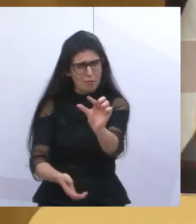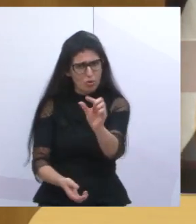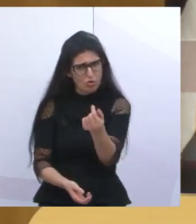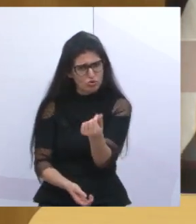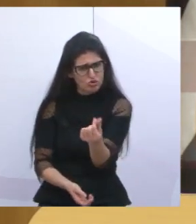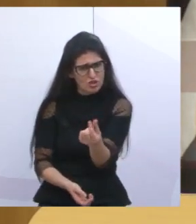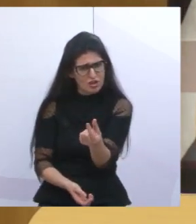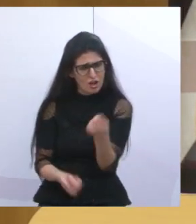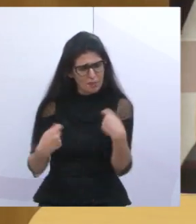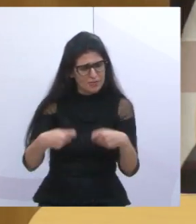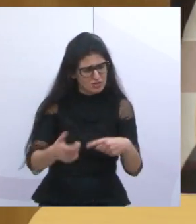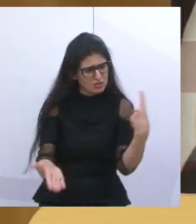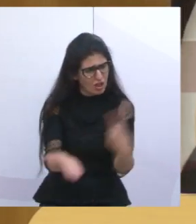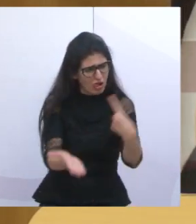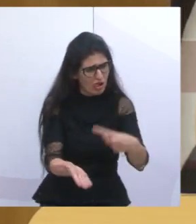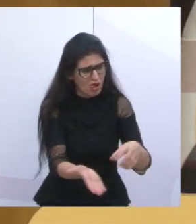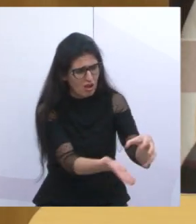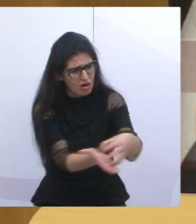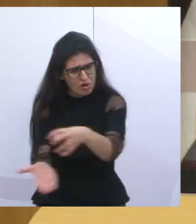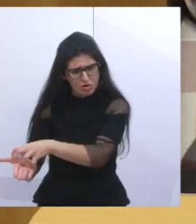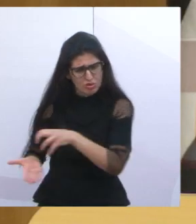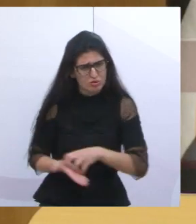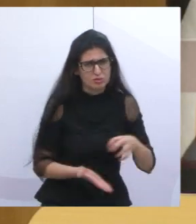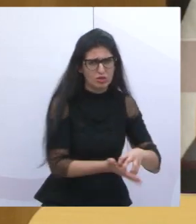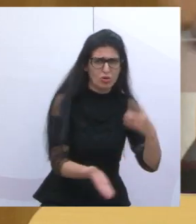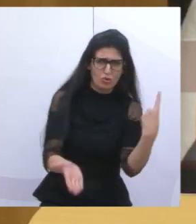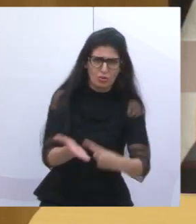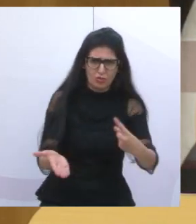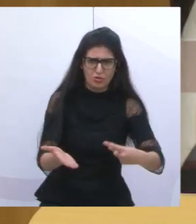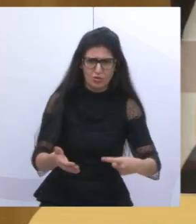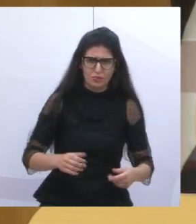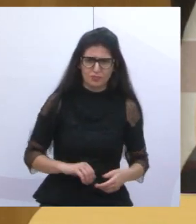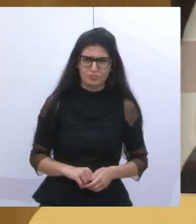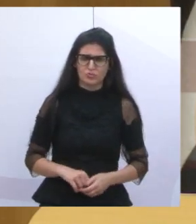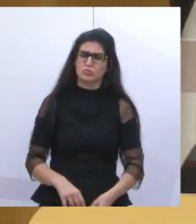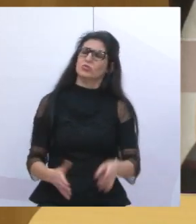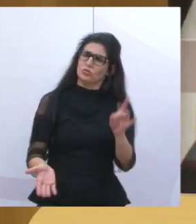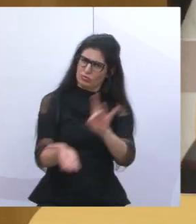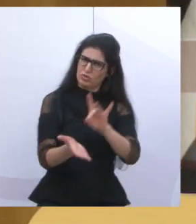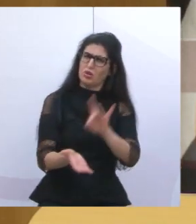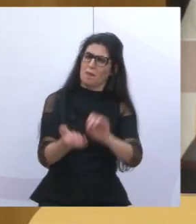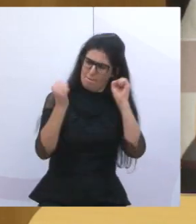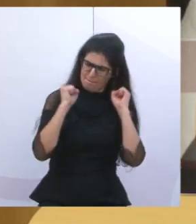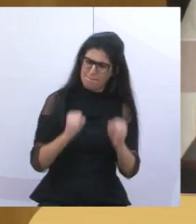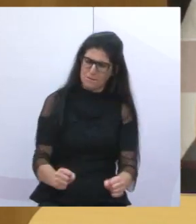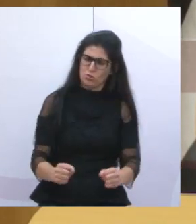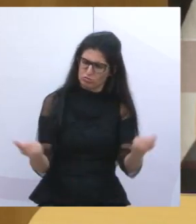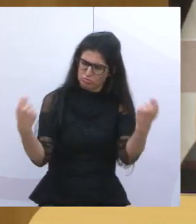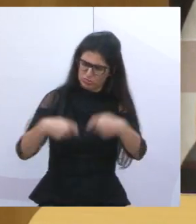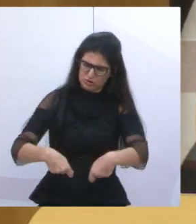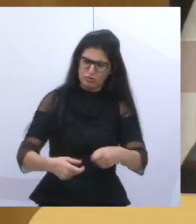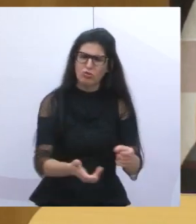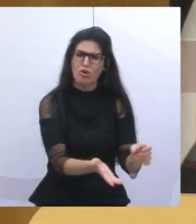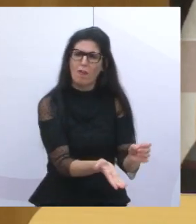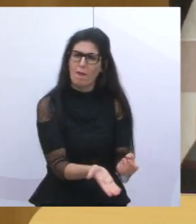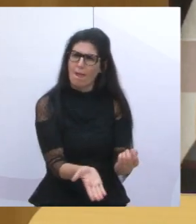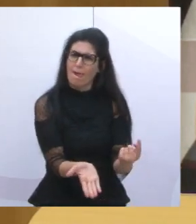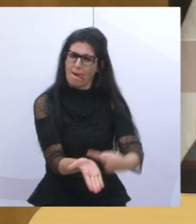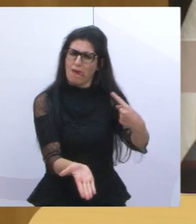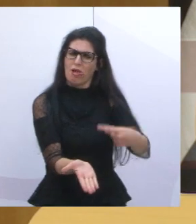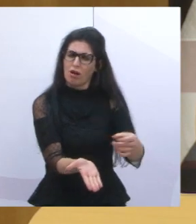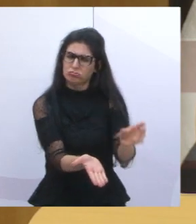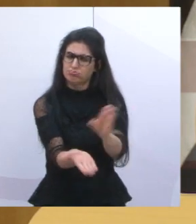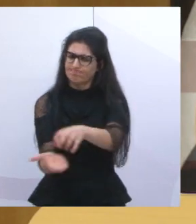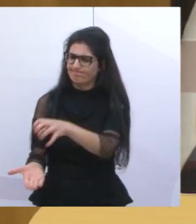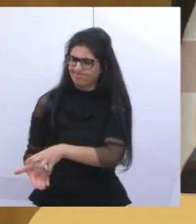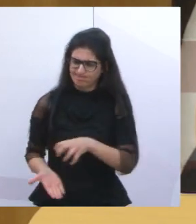buscar parcerias com quem, evidentemente, pode fazer parceria. Essa é a nova forma do Estado